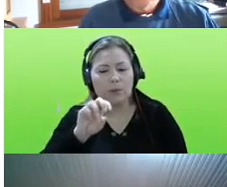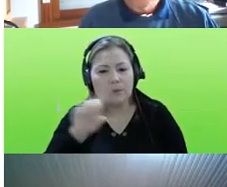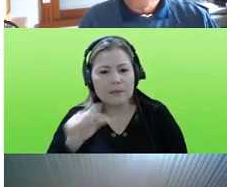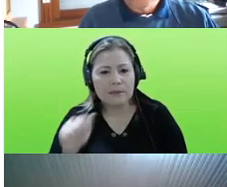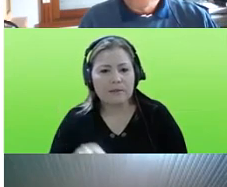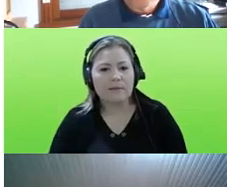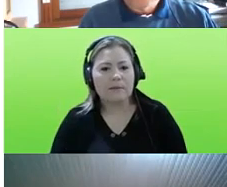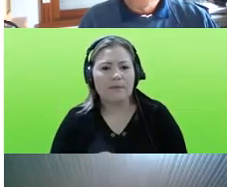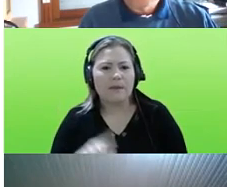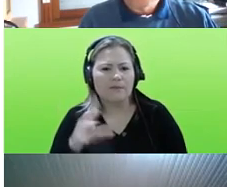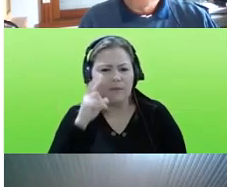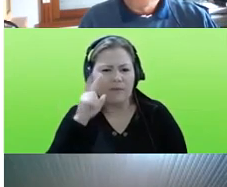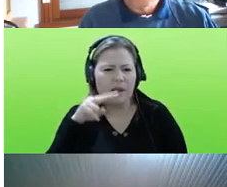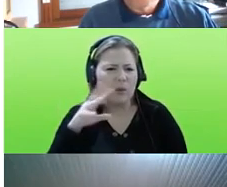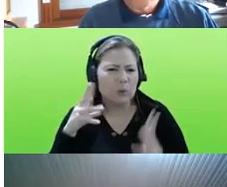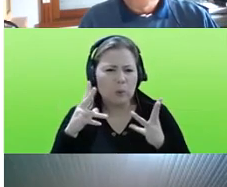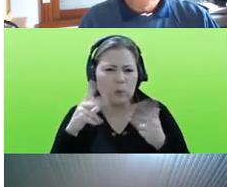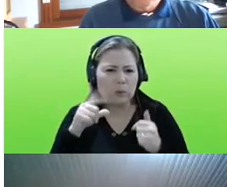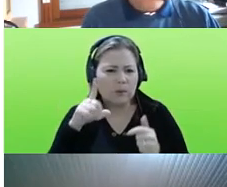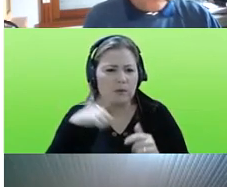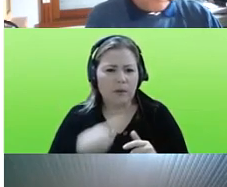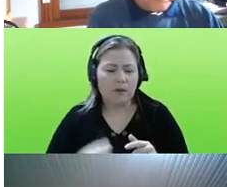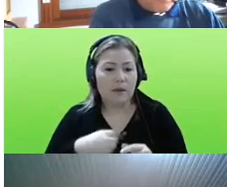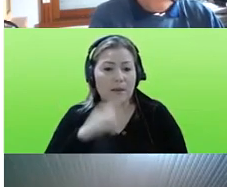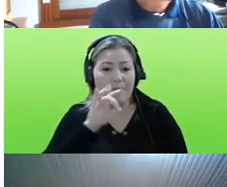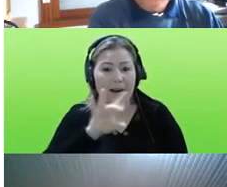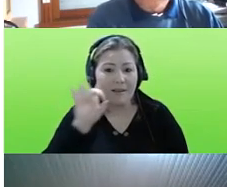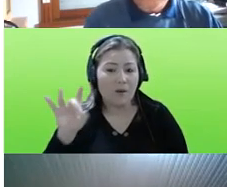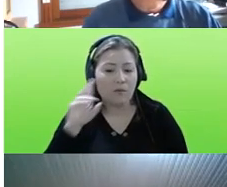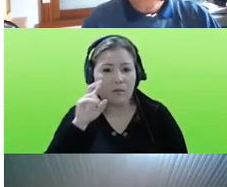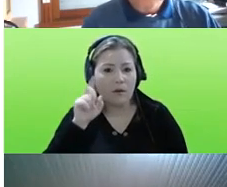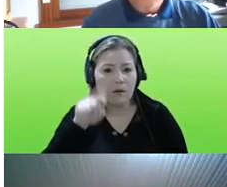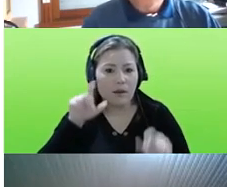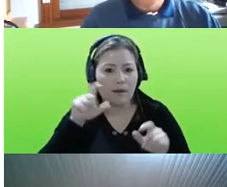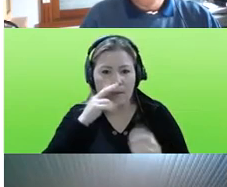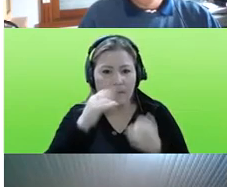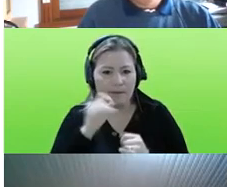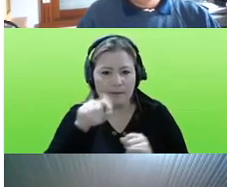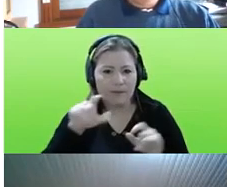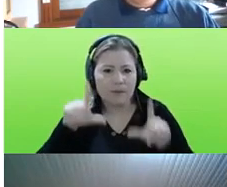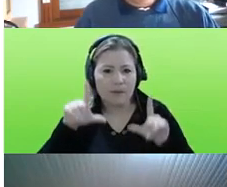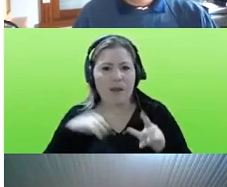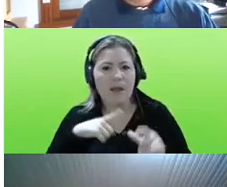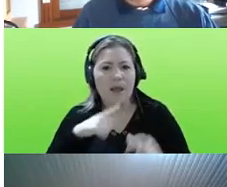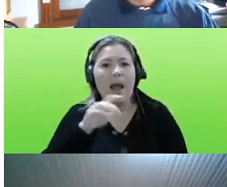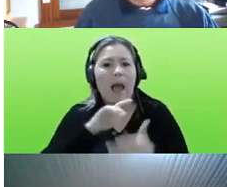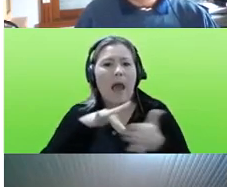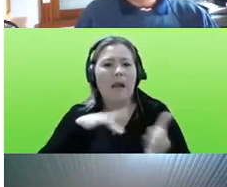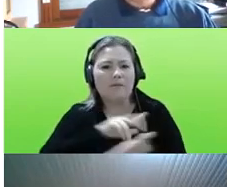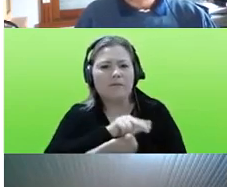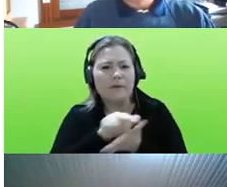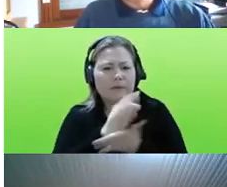Benjamin. Vocês vão ver aqui, ó, todos eles estão aqui. E para cada um deles, ó, você clica aqui, ó, tem um arquivo de vários